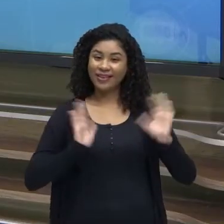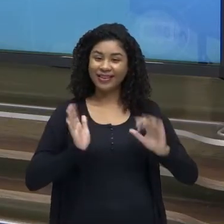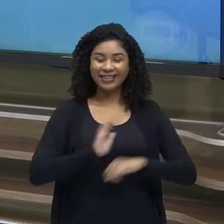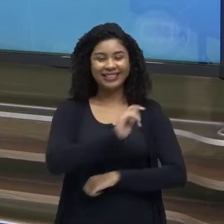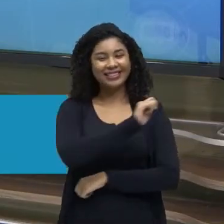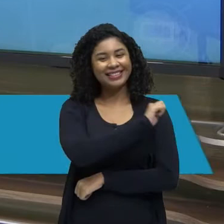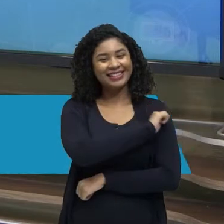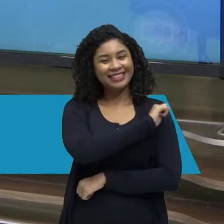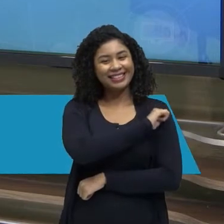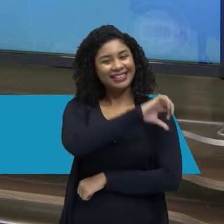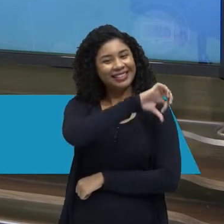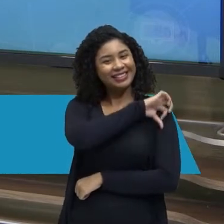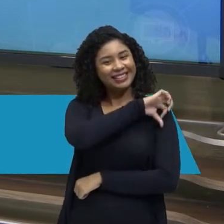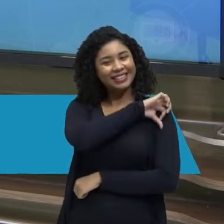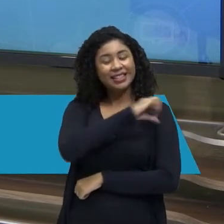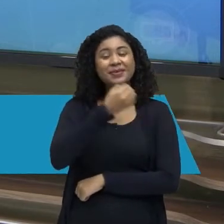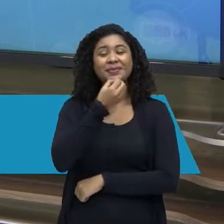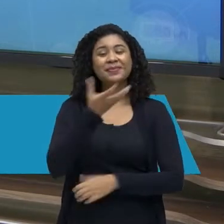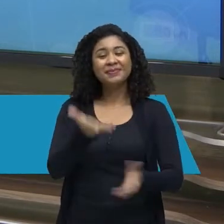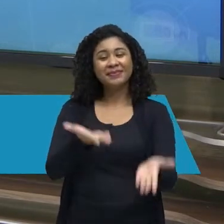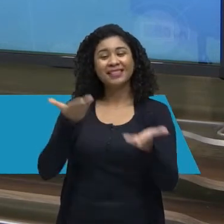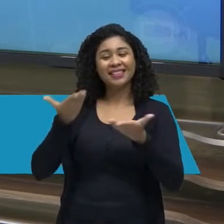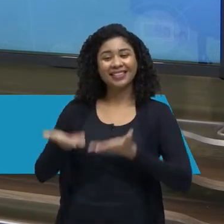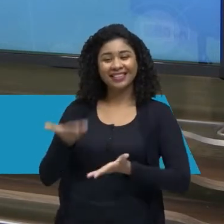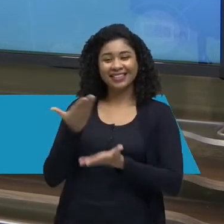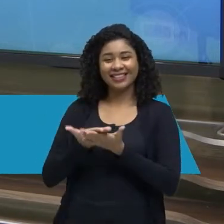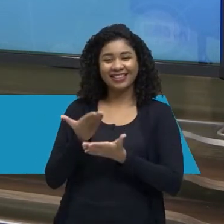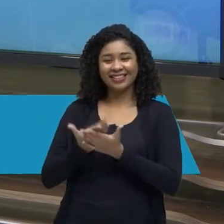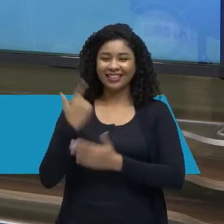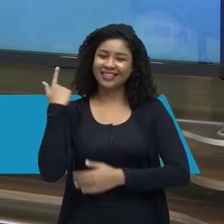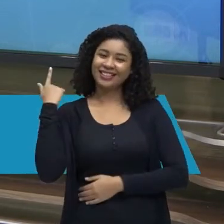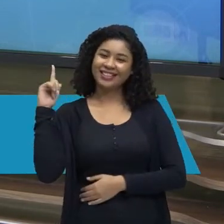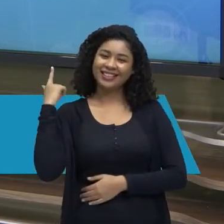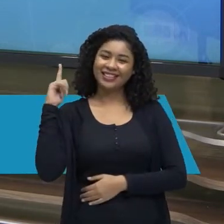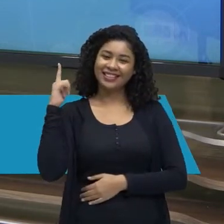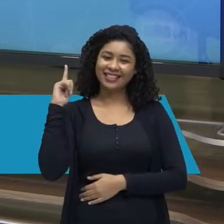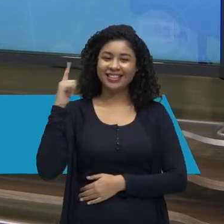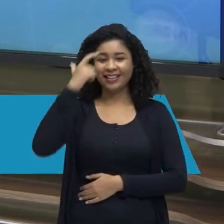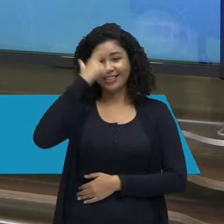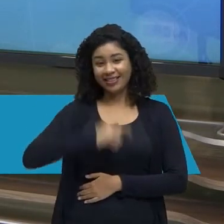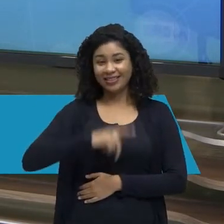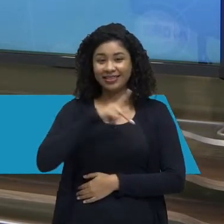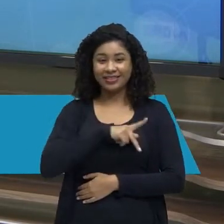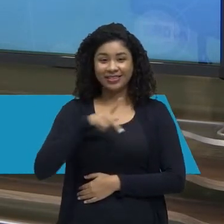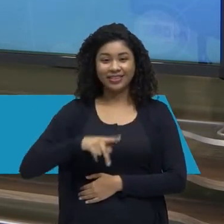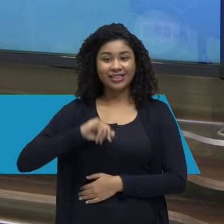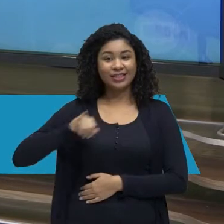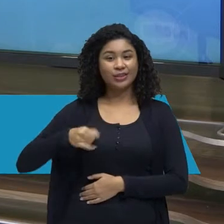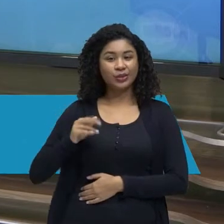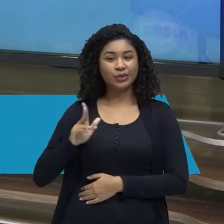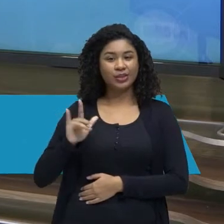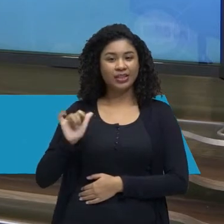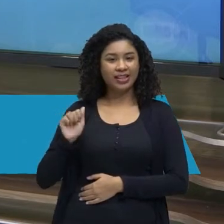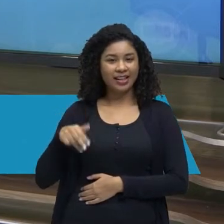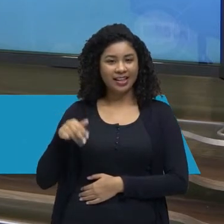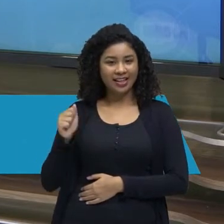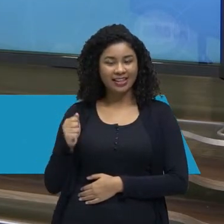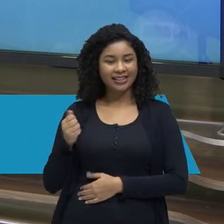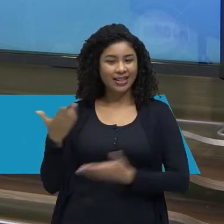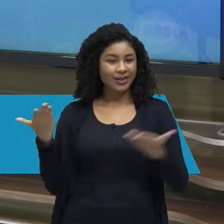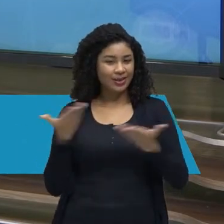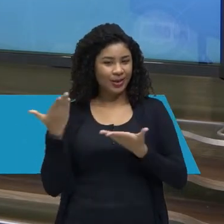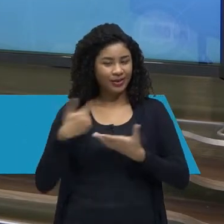Olá, queridos alunos do nono ano, sejam bem-vindos a mais uma aula de Geografia. Eu sou a professora Juliana e estarei com vocês ao longo da aula de